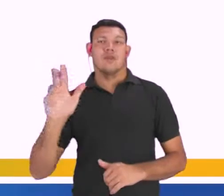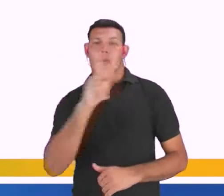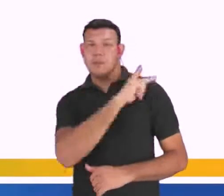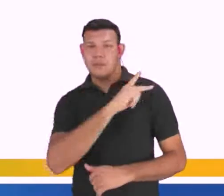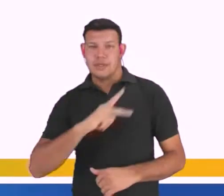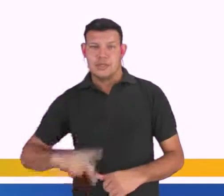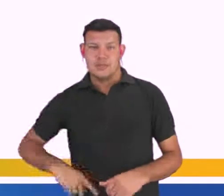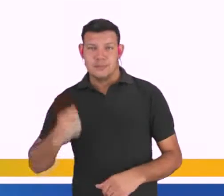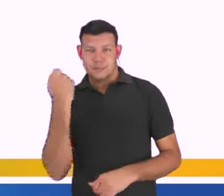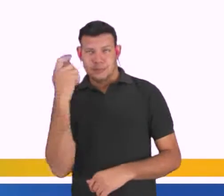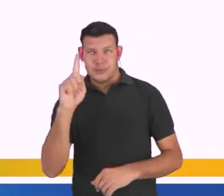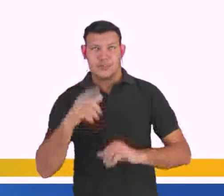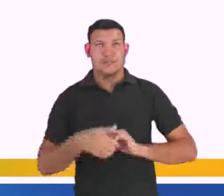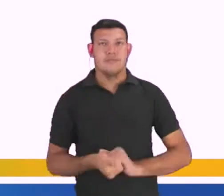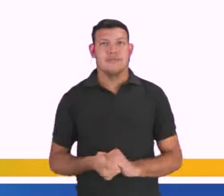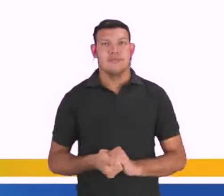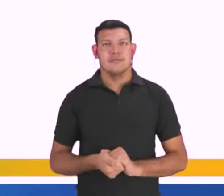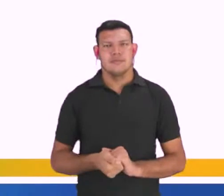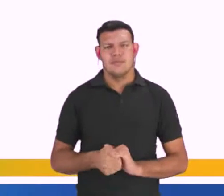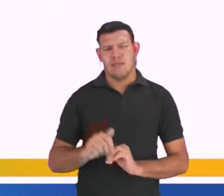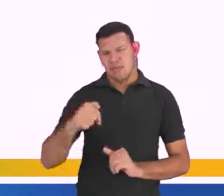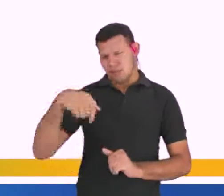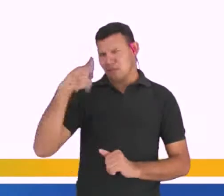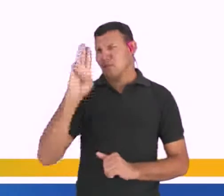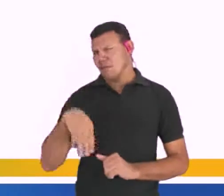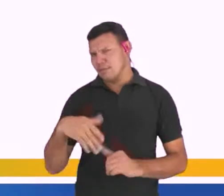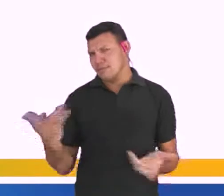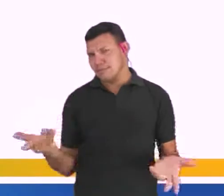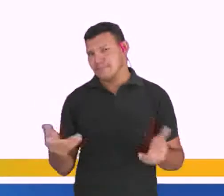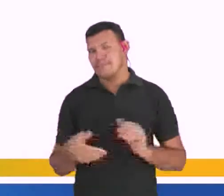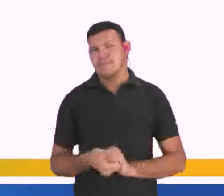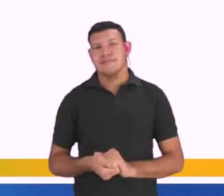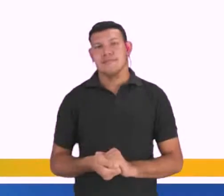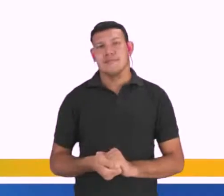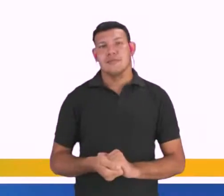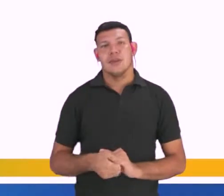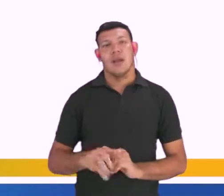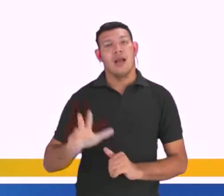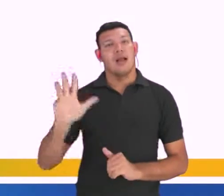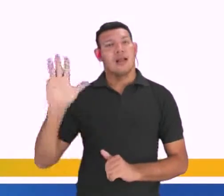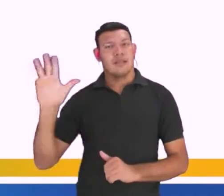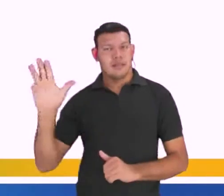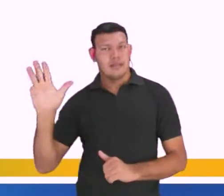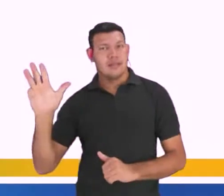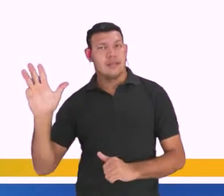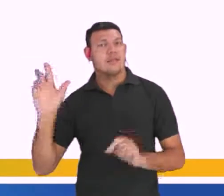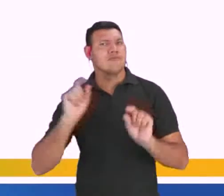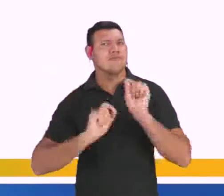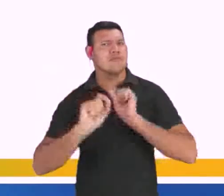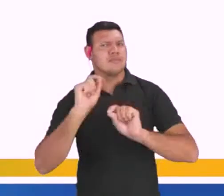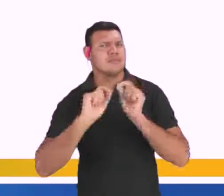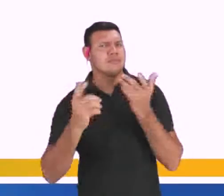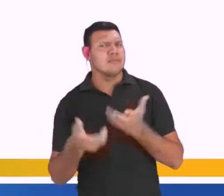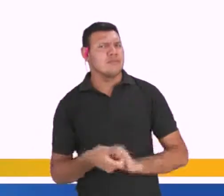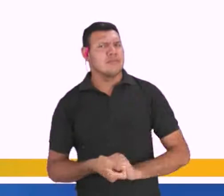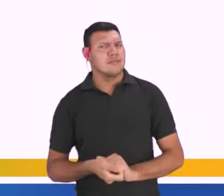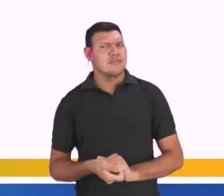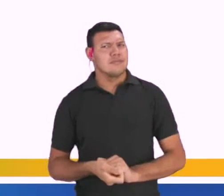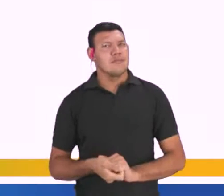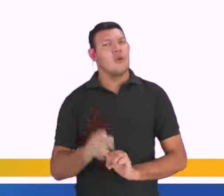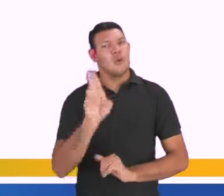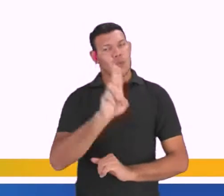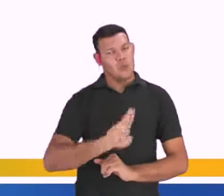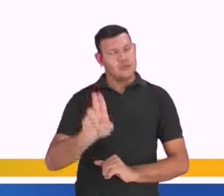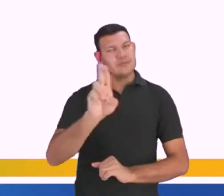Essa atividade, essa ação comunicativa, essa fala do Lula é uma fala que utiliza